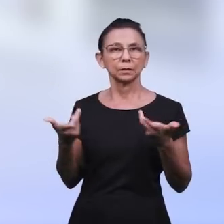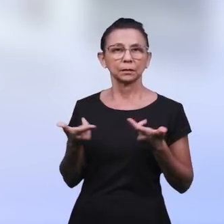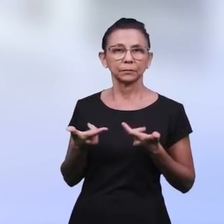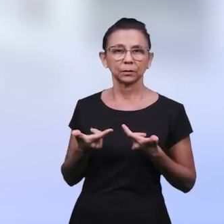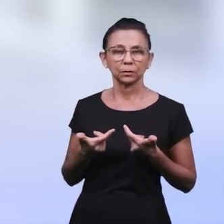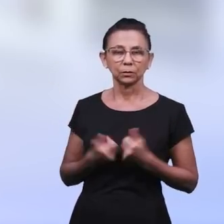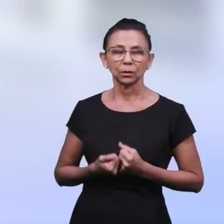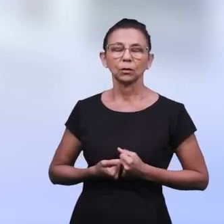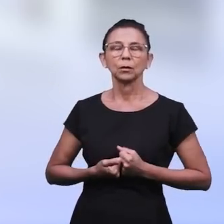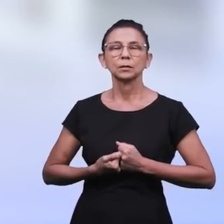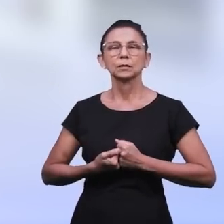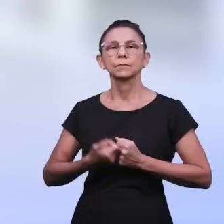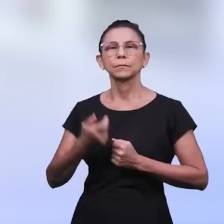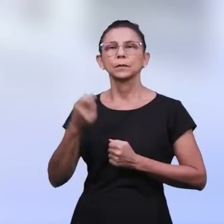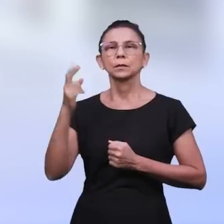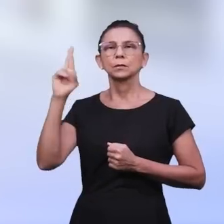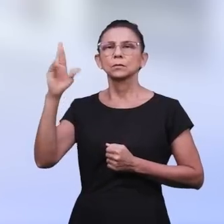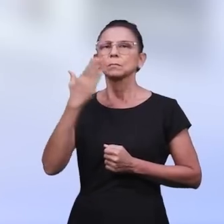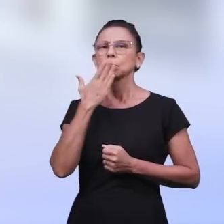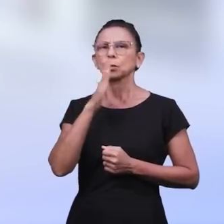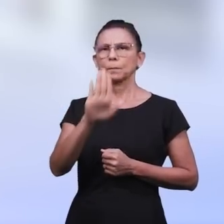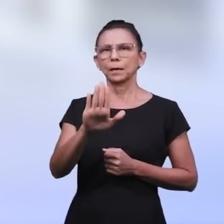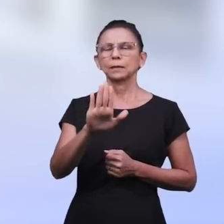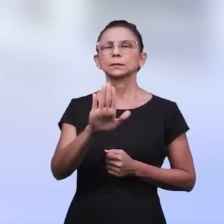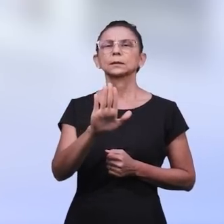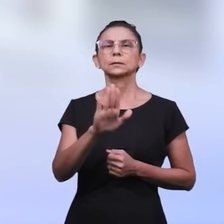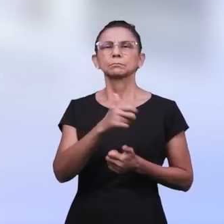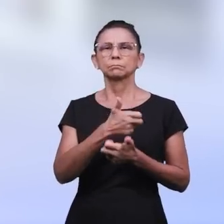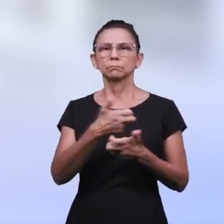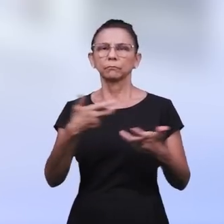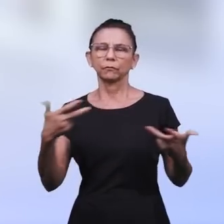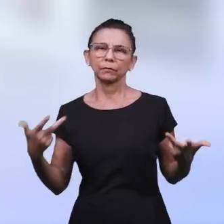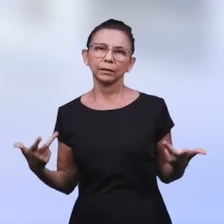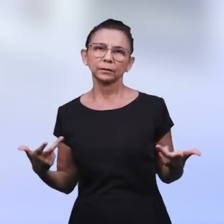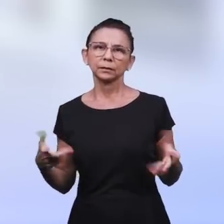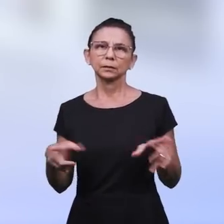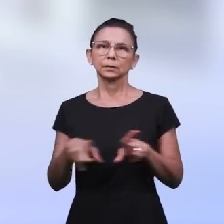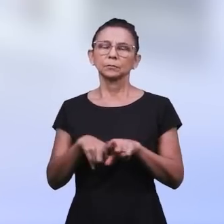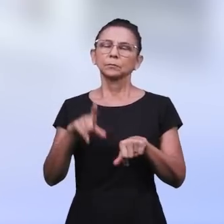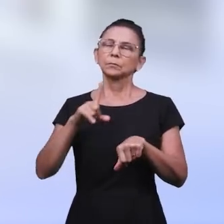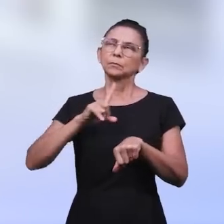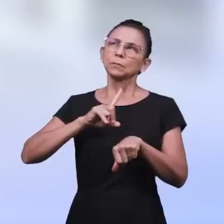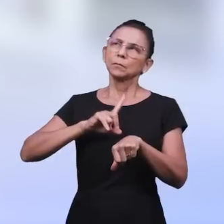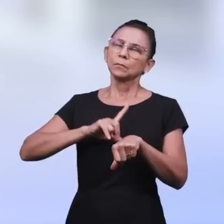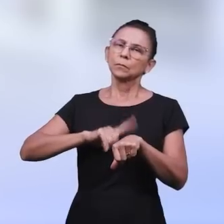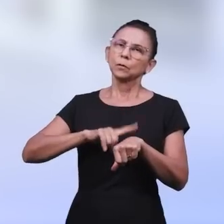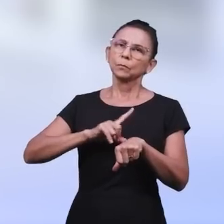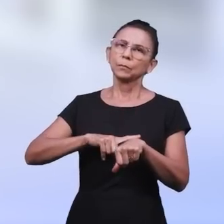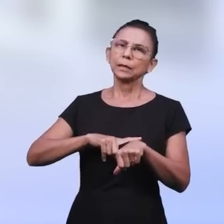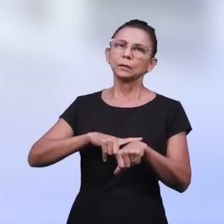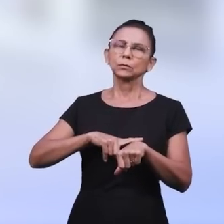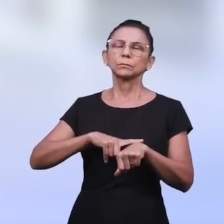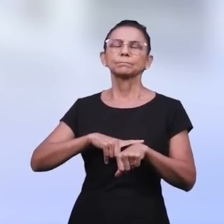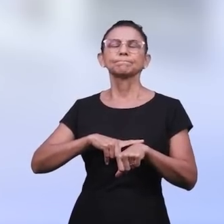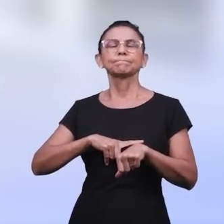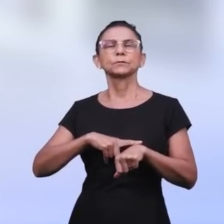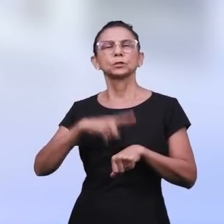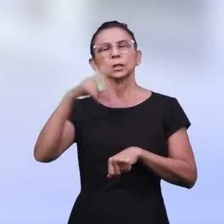maravilhosa, onde promessas foram feitas da parte do Senhor e também muitos momentos de